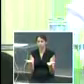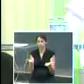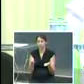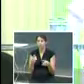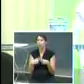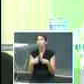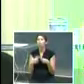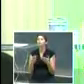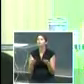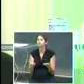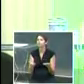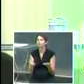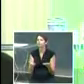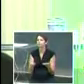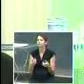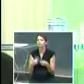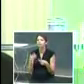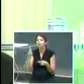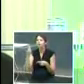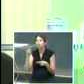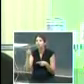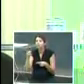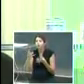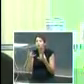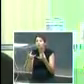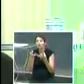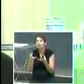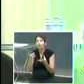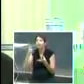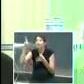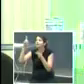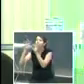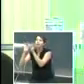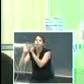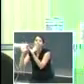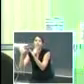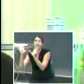Por que, pregador? Porque nunca querem deixar Deus fazer do jeito dele.